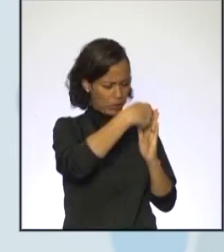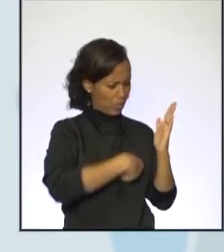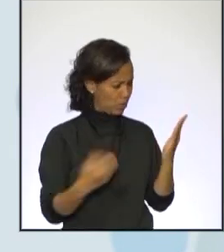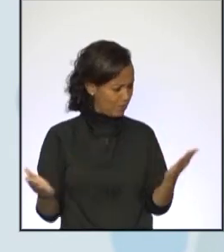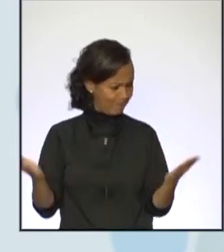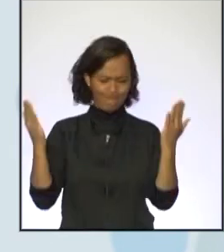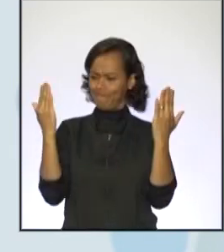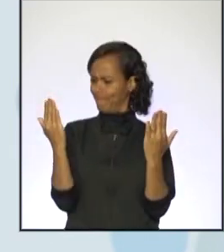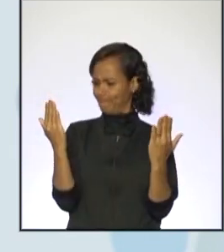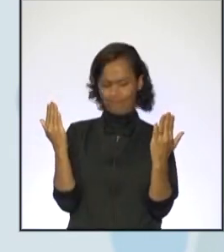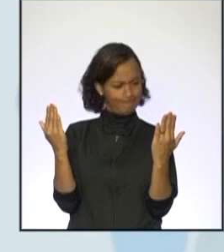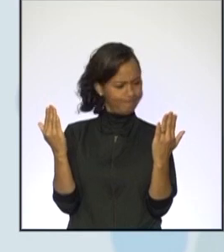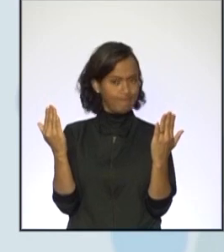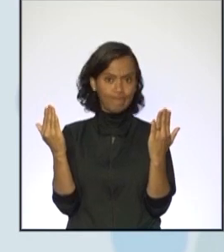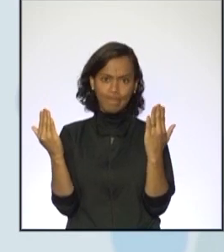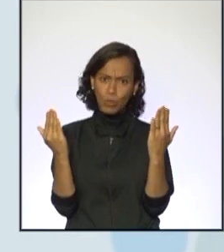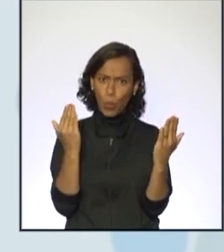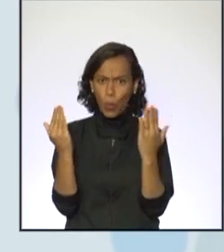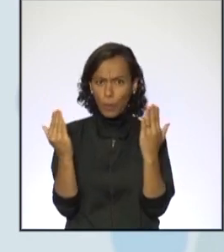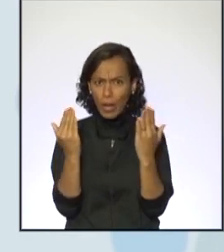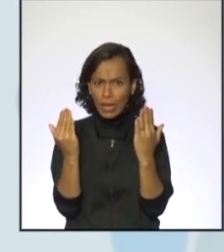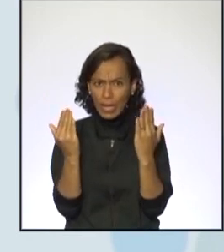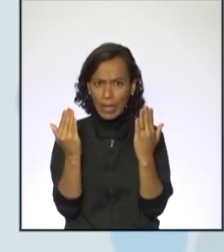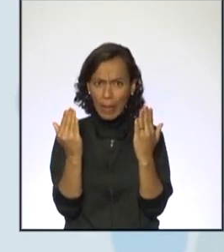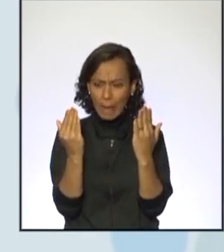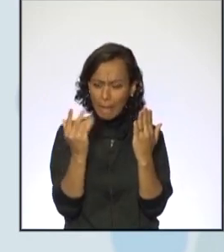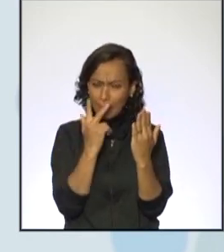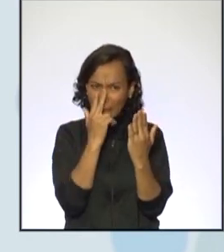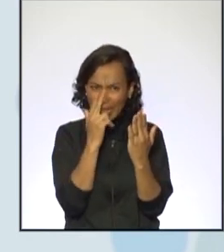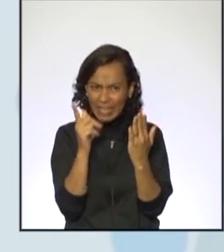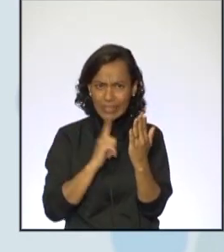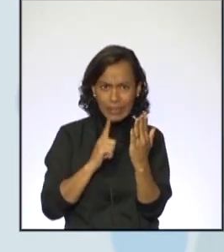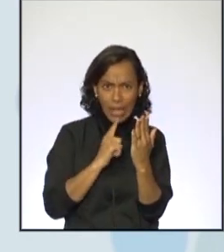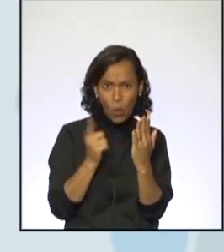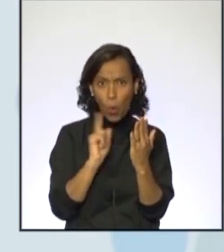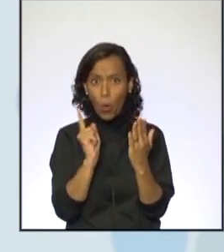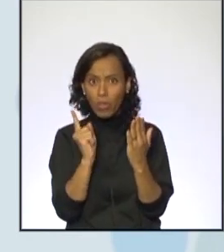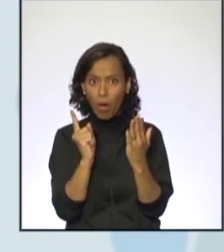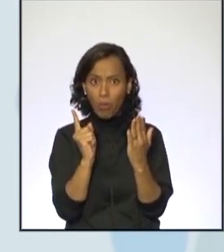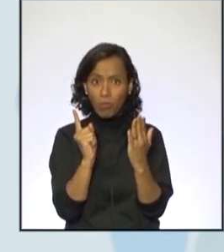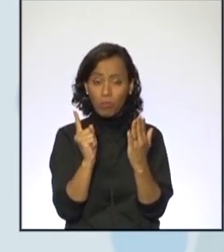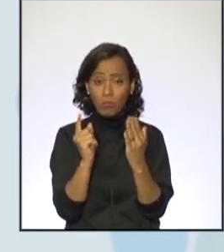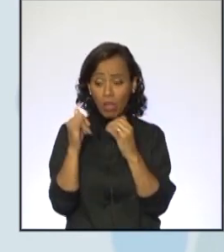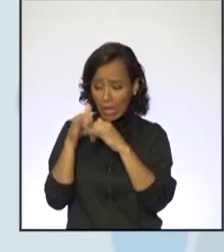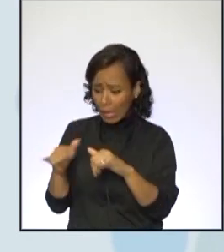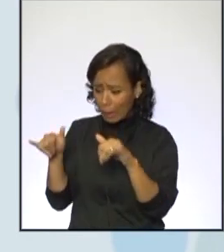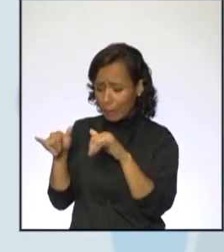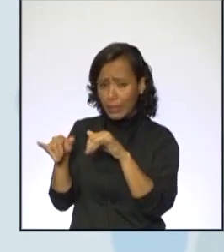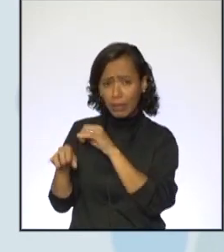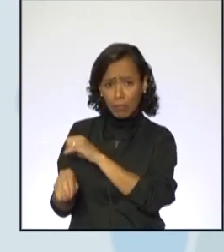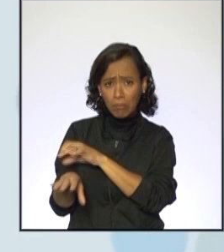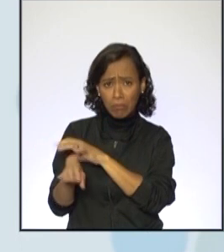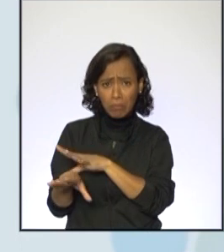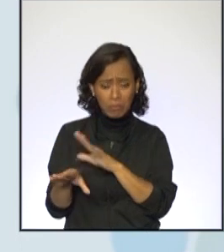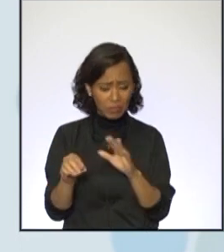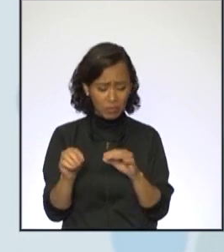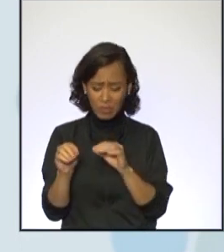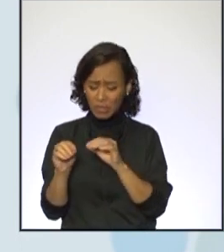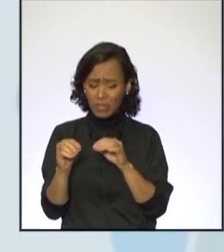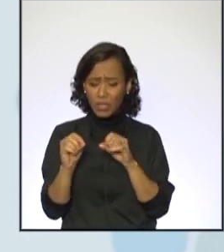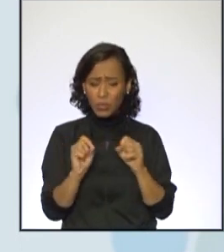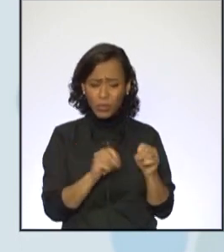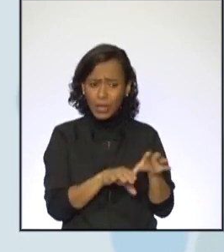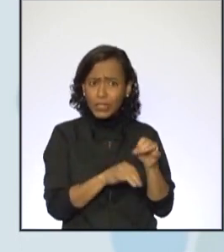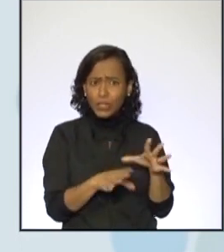parecidas? Tá? Então, vem a primeira perguntinha. O que há em comum entre a campanha educativa e a propaganda? Tá? Ok.